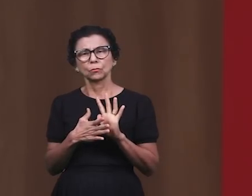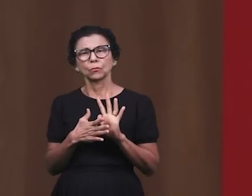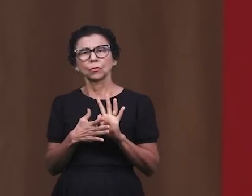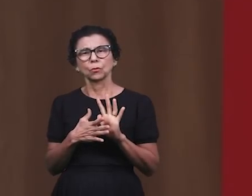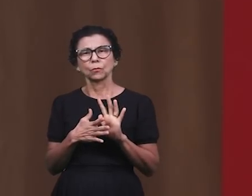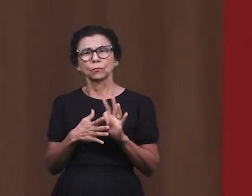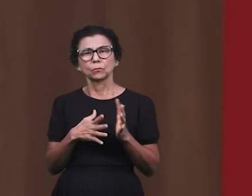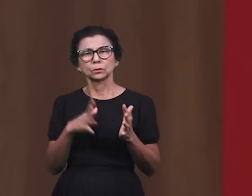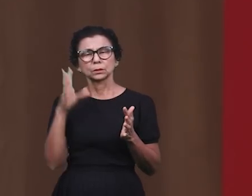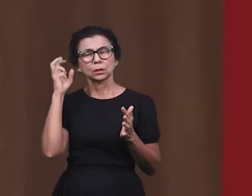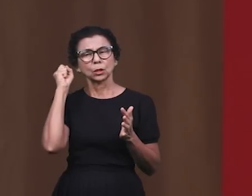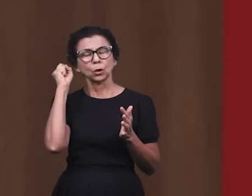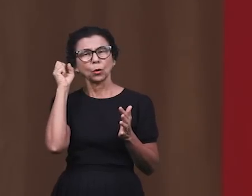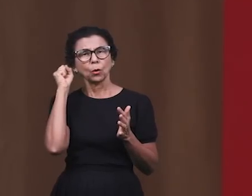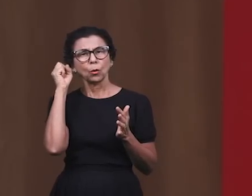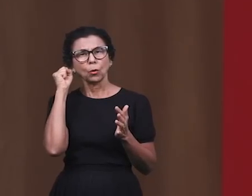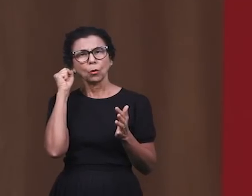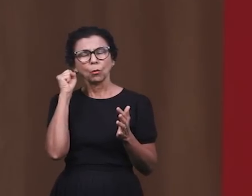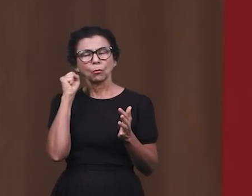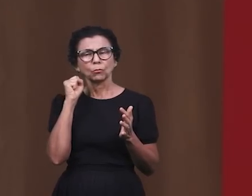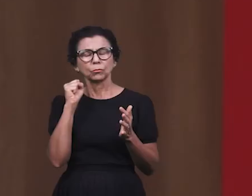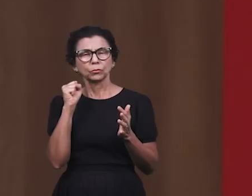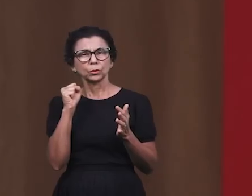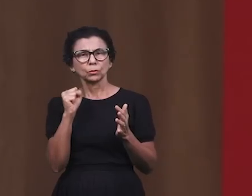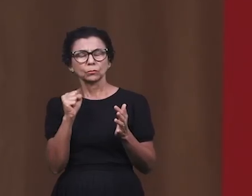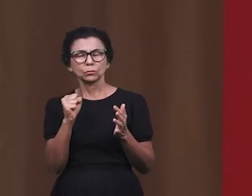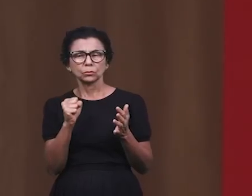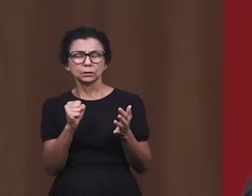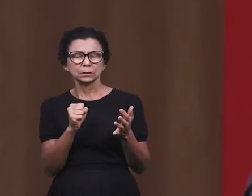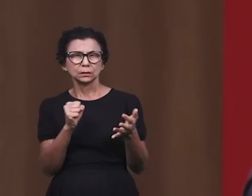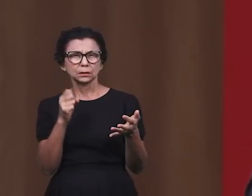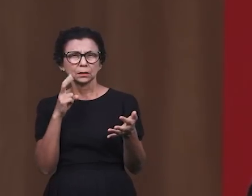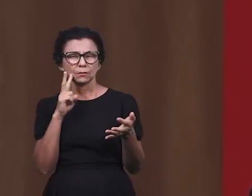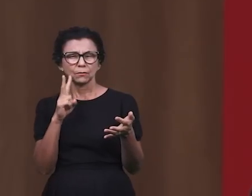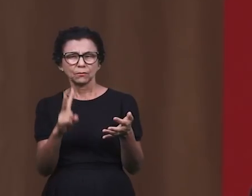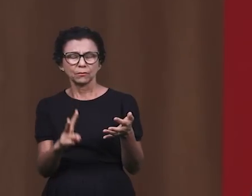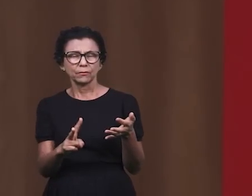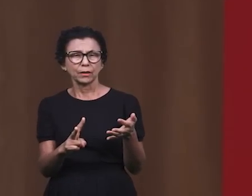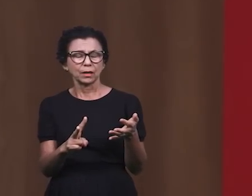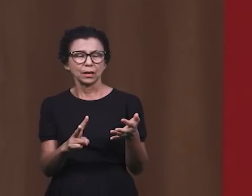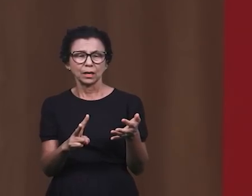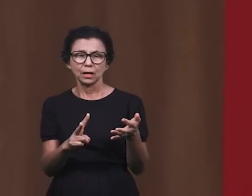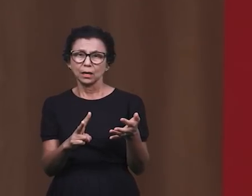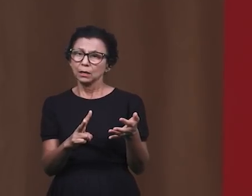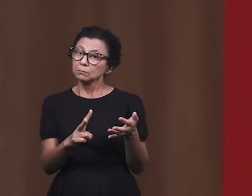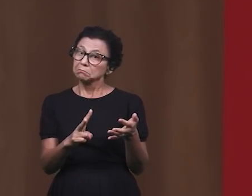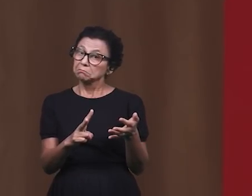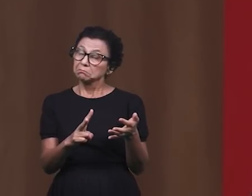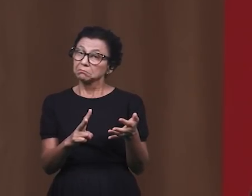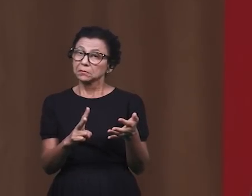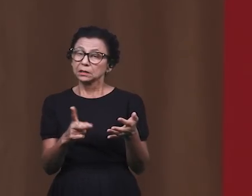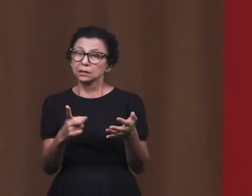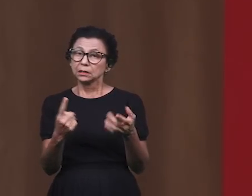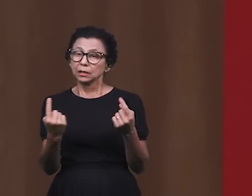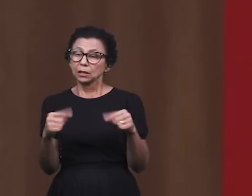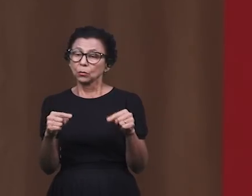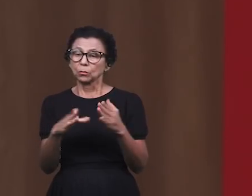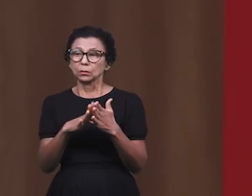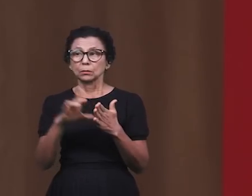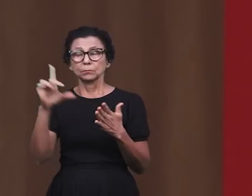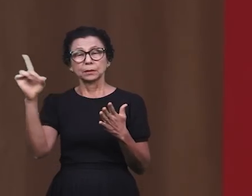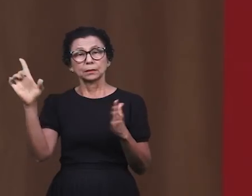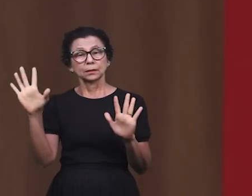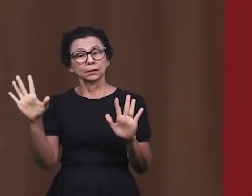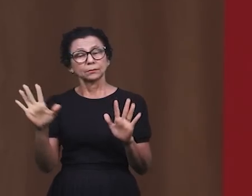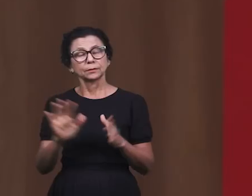confere na palavra, então você corre esse risco de, às vezes, de cantar algo, de ouvir um louvor que realmente não agrade.